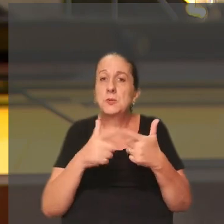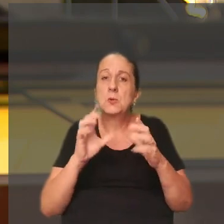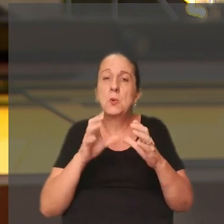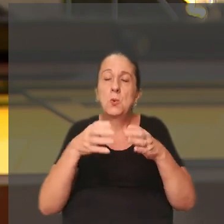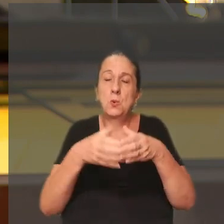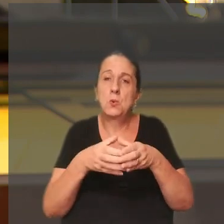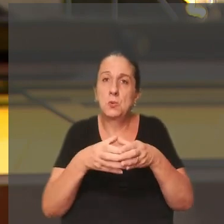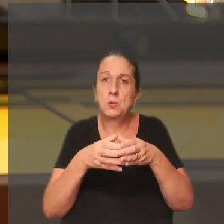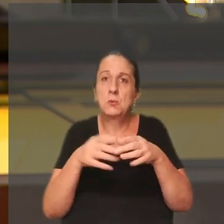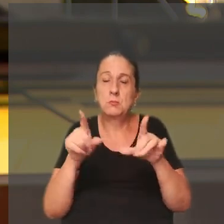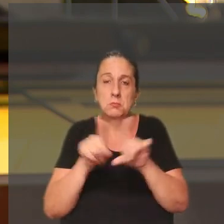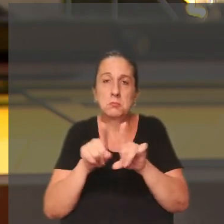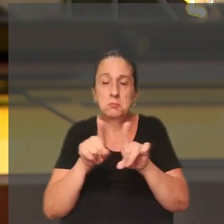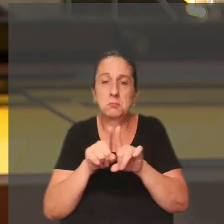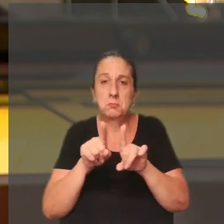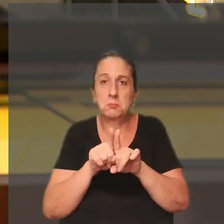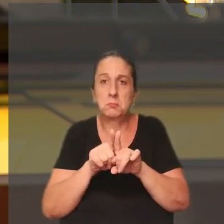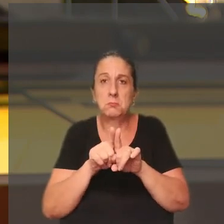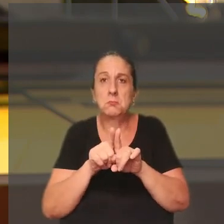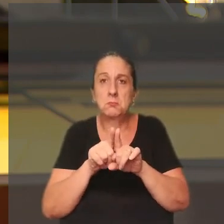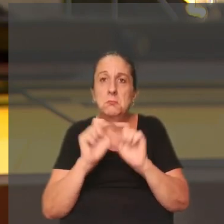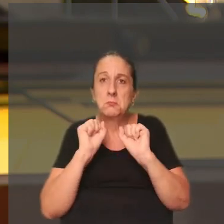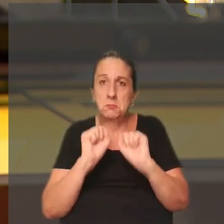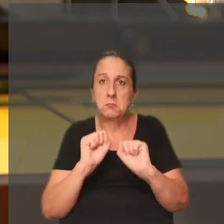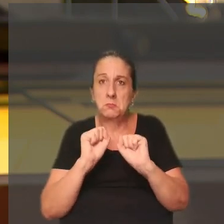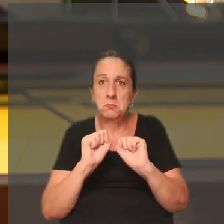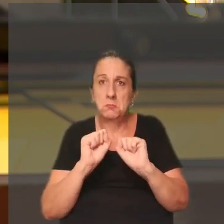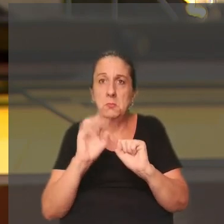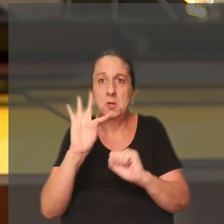dissídios coletivos, por exemplo, eles podem recorrer ao